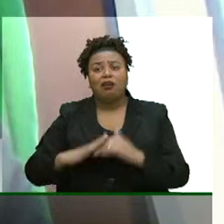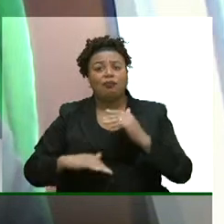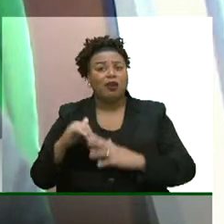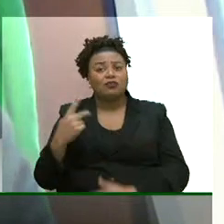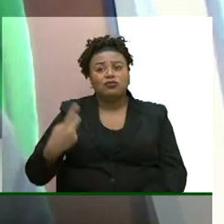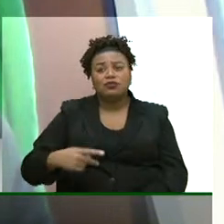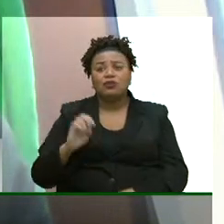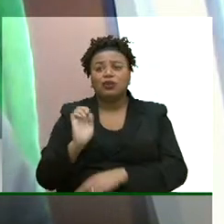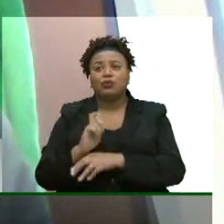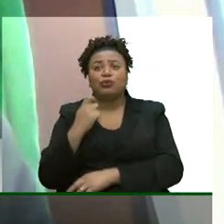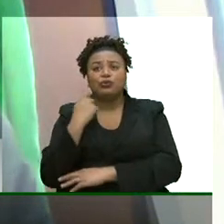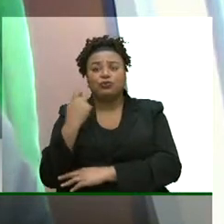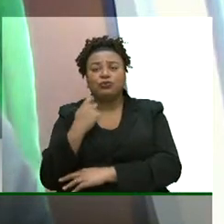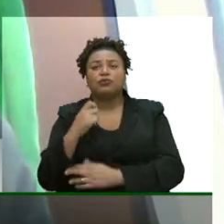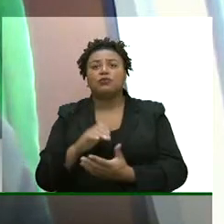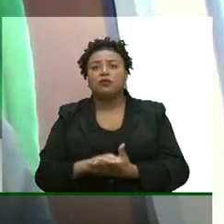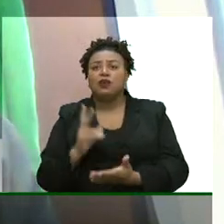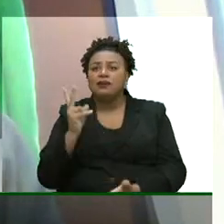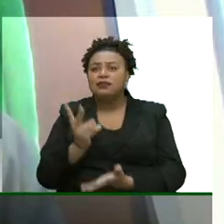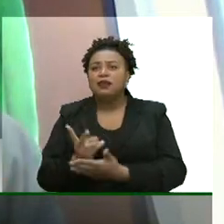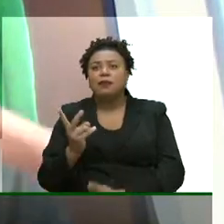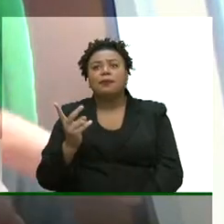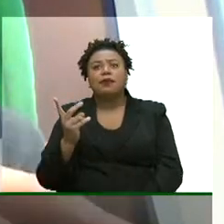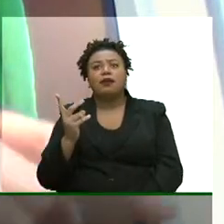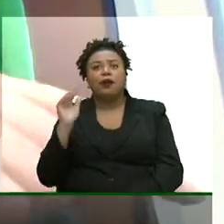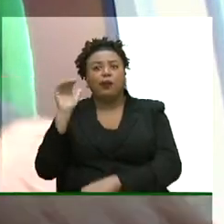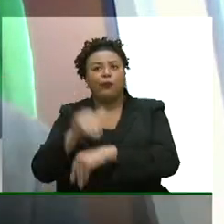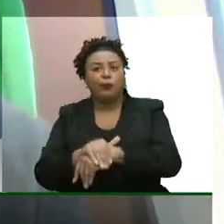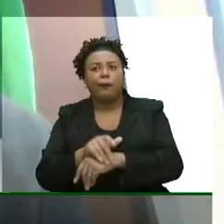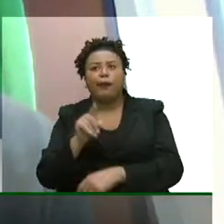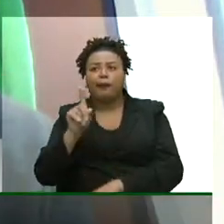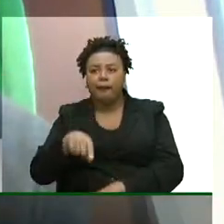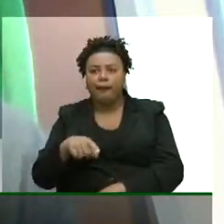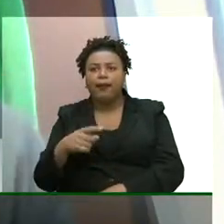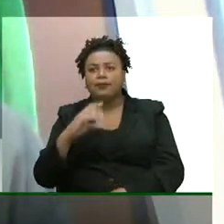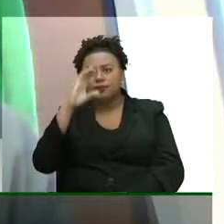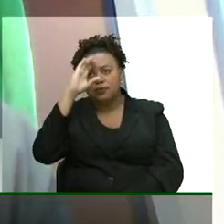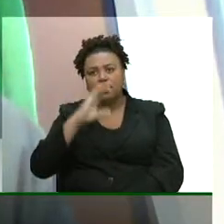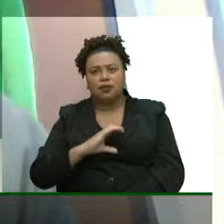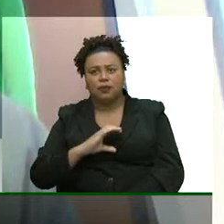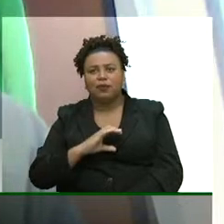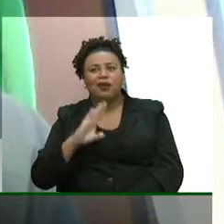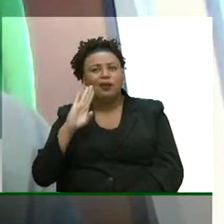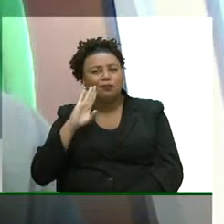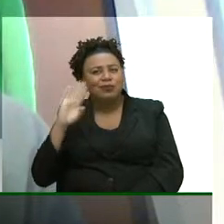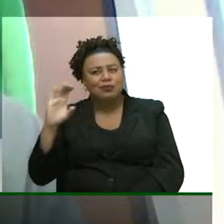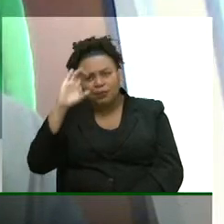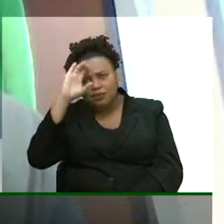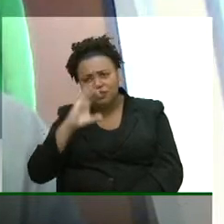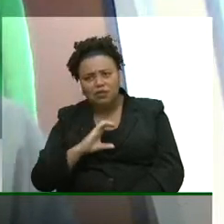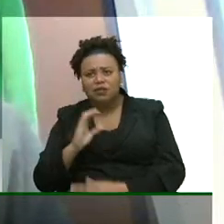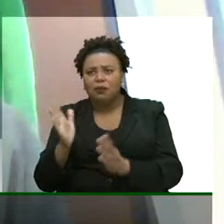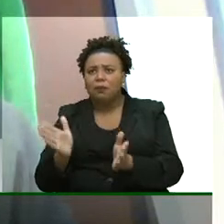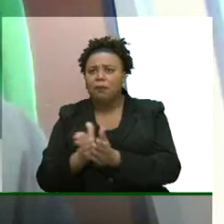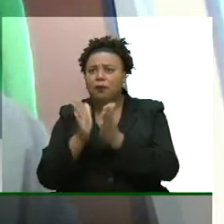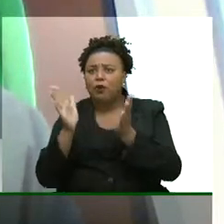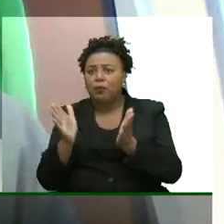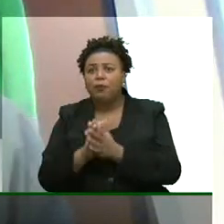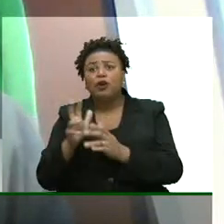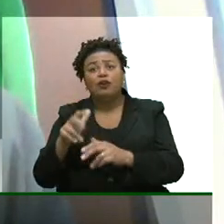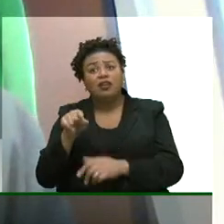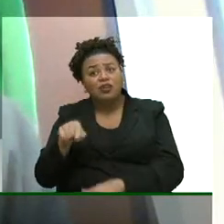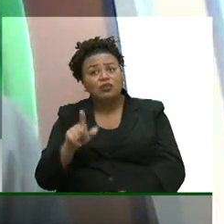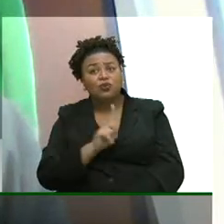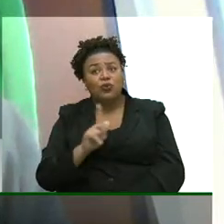Rio Grande do Sul. Se colocar sempre a conta para ser paga pelo cidadão, em especial pelo cidadão mais pobre. Foi isso que o governador tentou